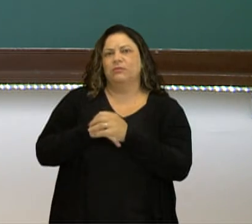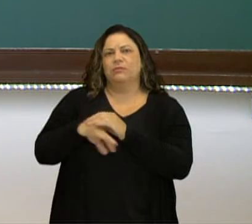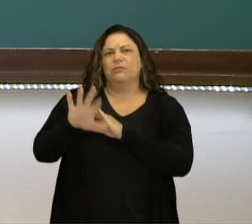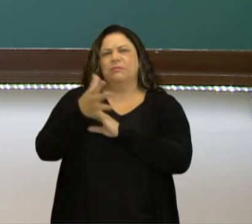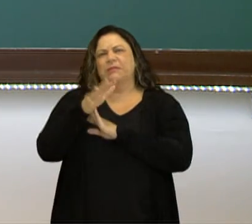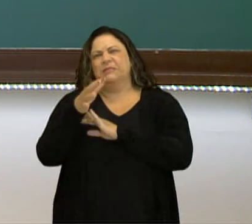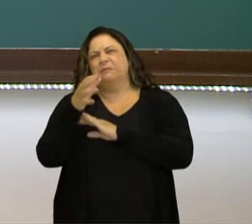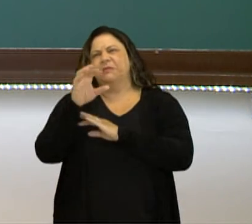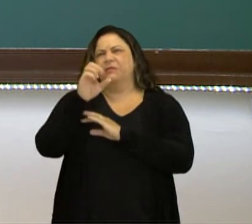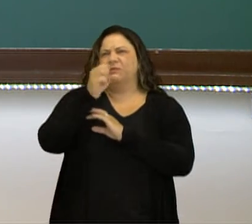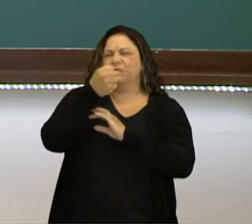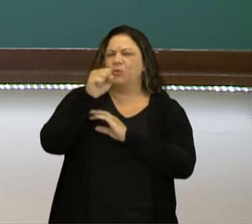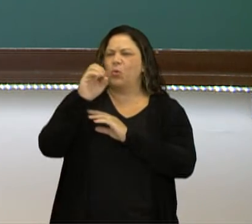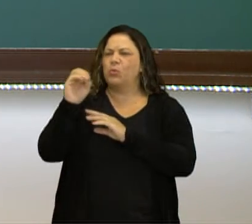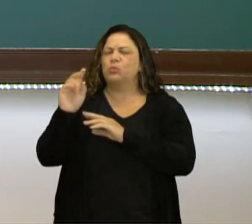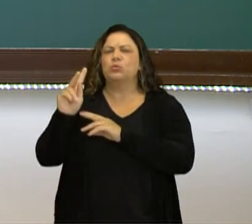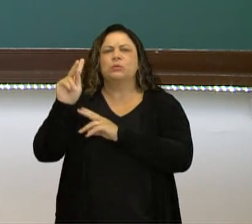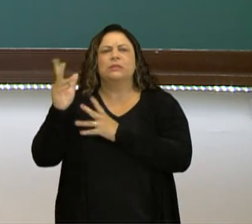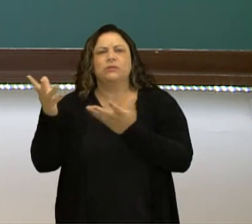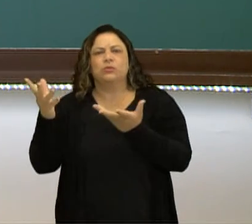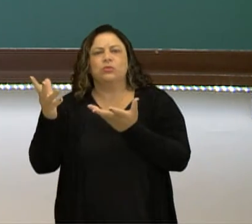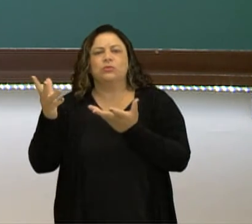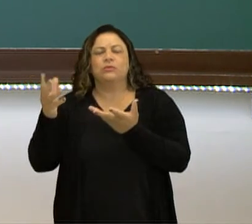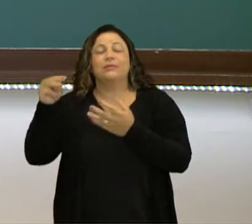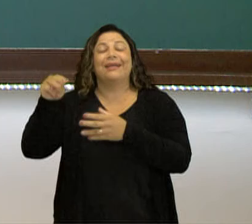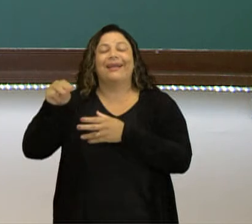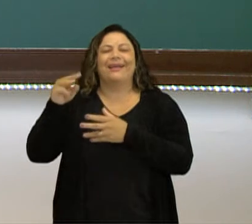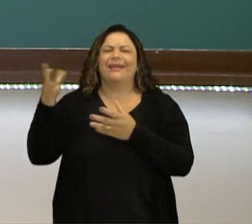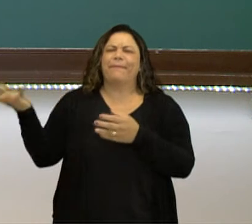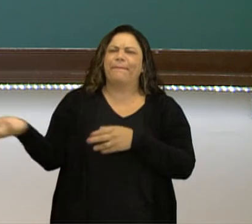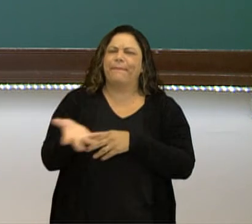700, 800 km por hora. A